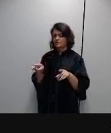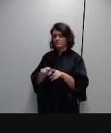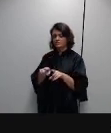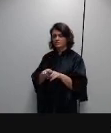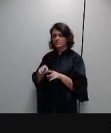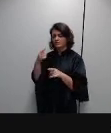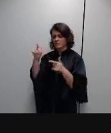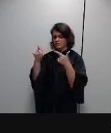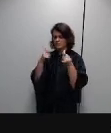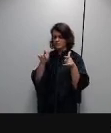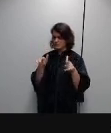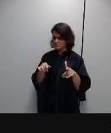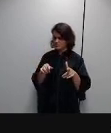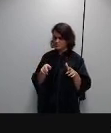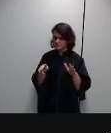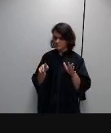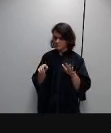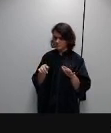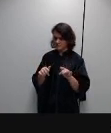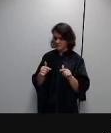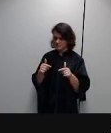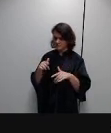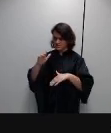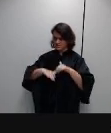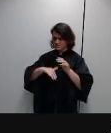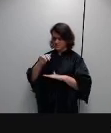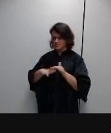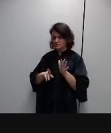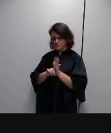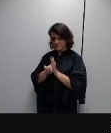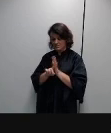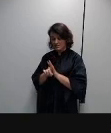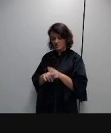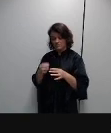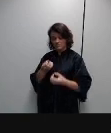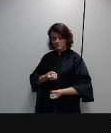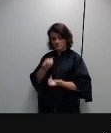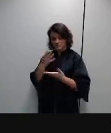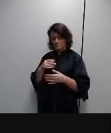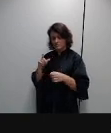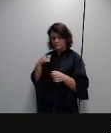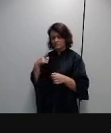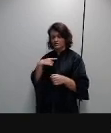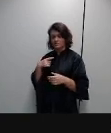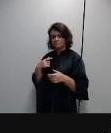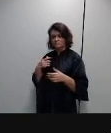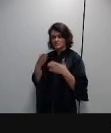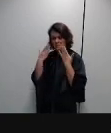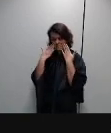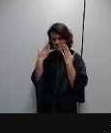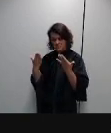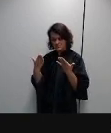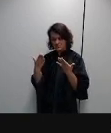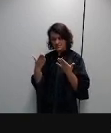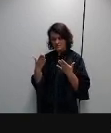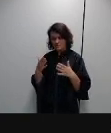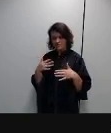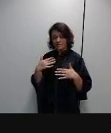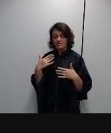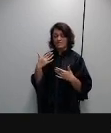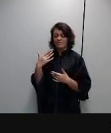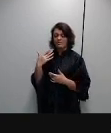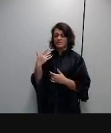embargos à execução orenza na declaratória foi feito depósito Ah e assim é porque o resultado